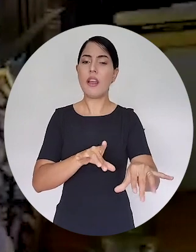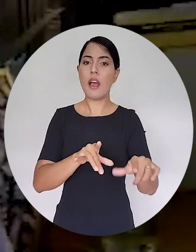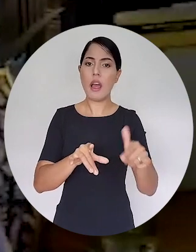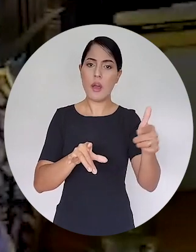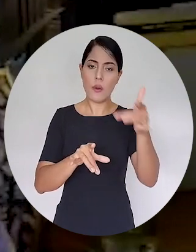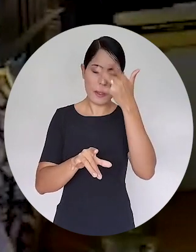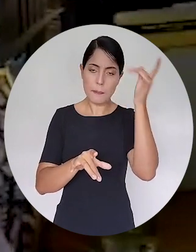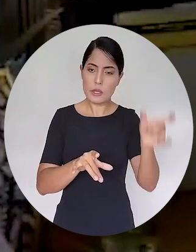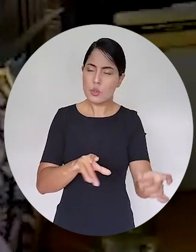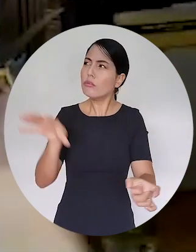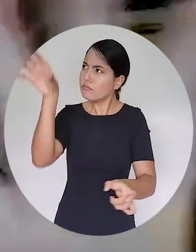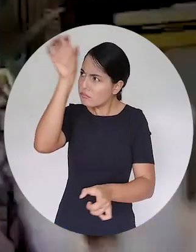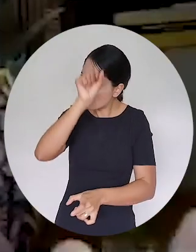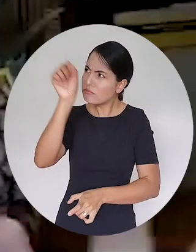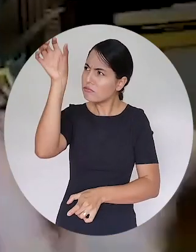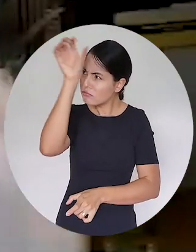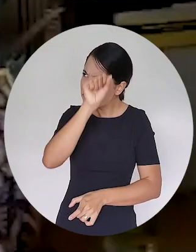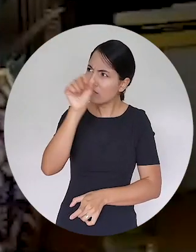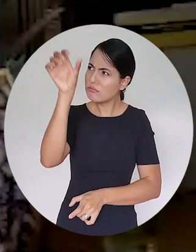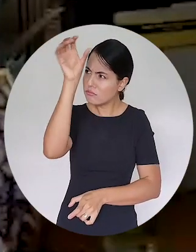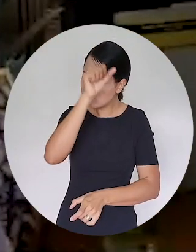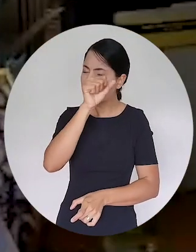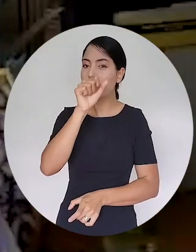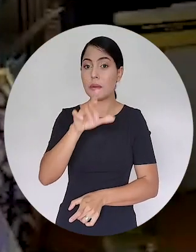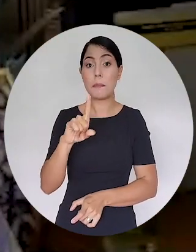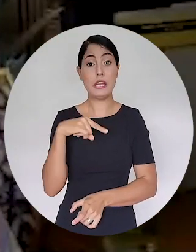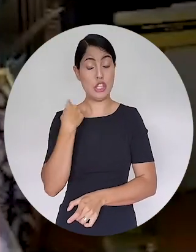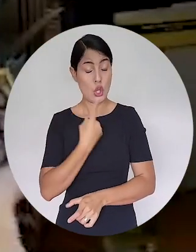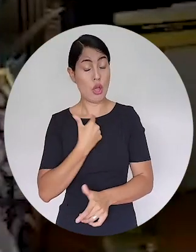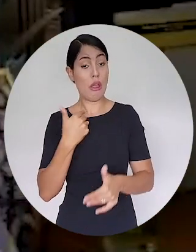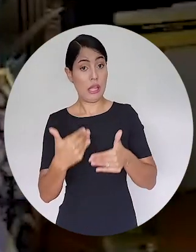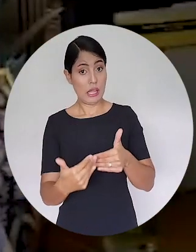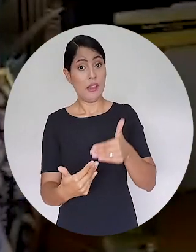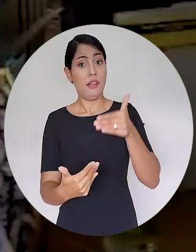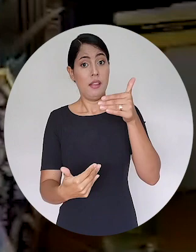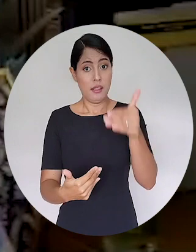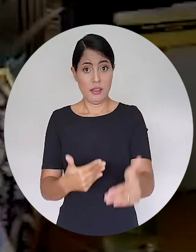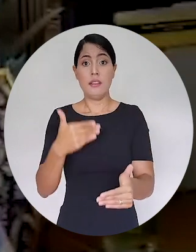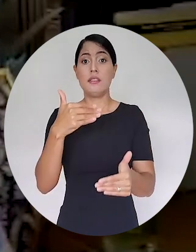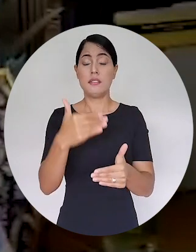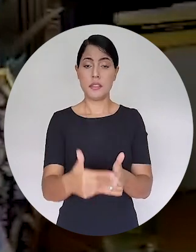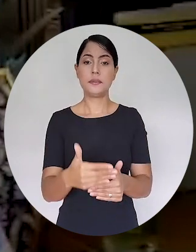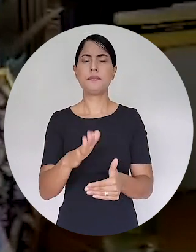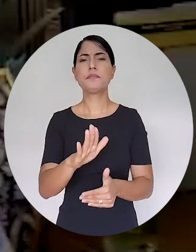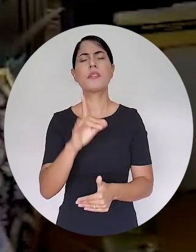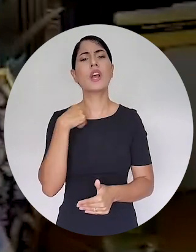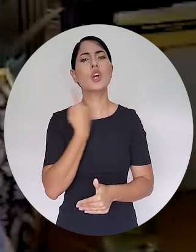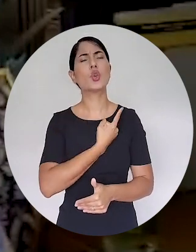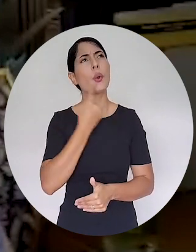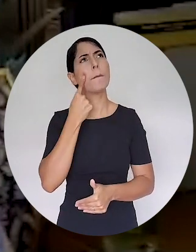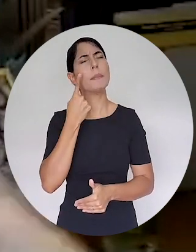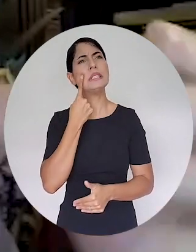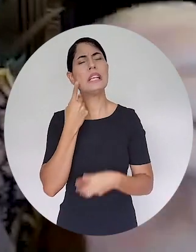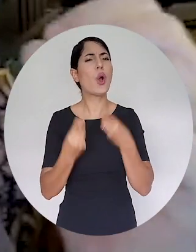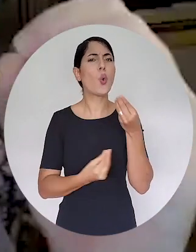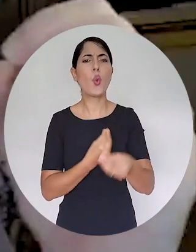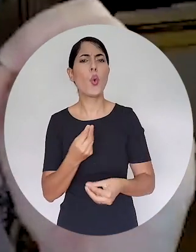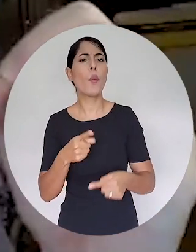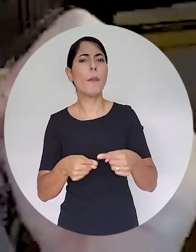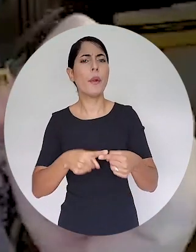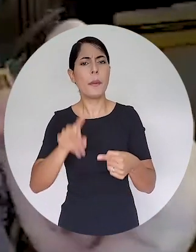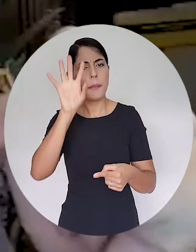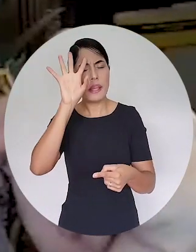adquire aprende, a gente está sempre aprendendo, né, o tempo inteiro. Então, eu acho que a gente pensar em outras